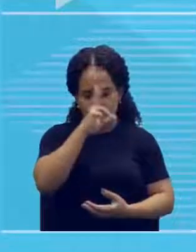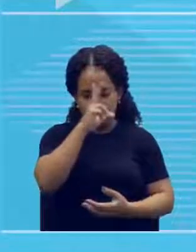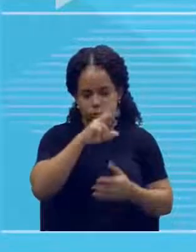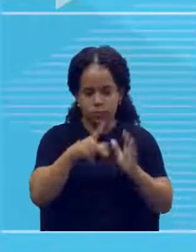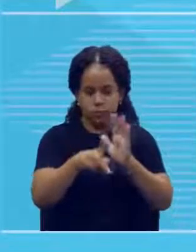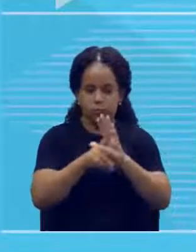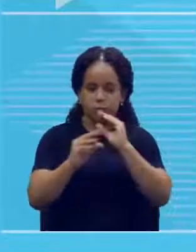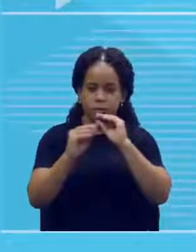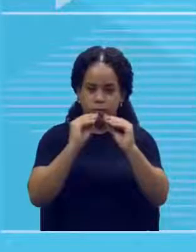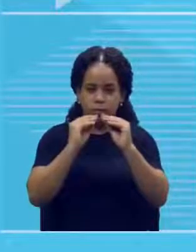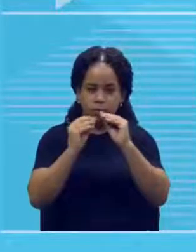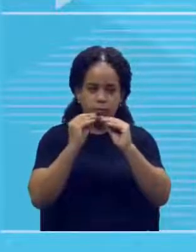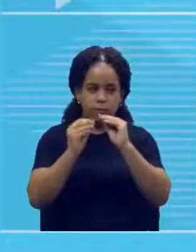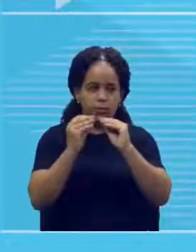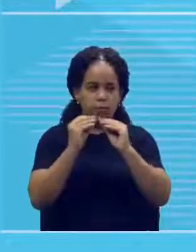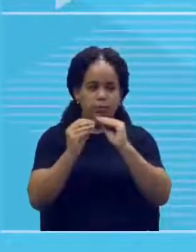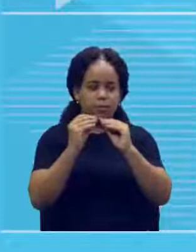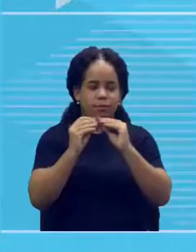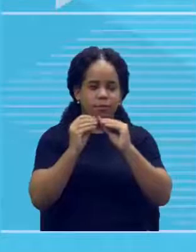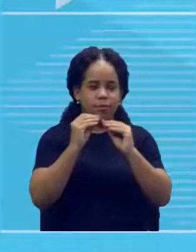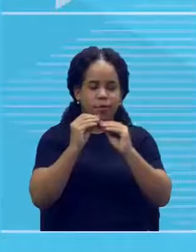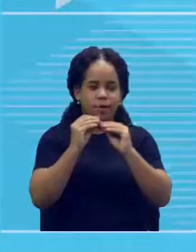das Índias.